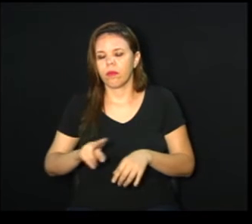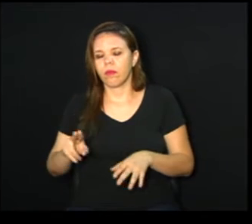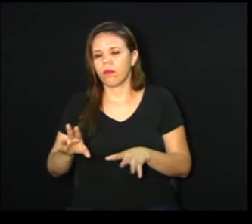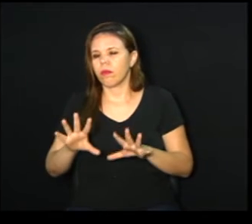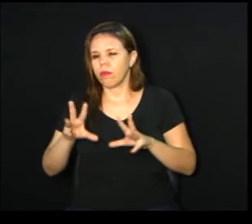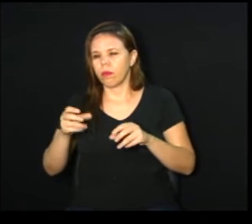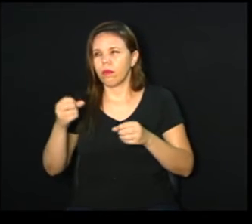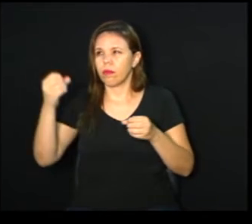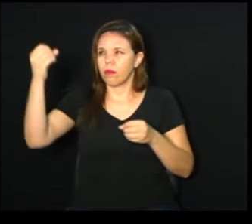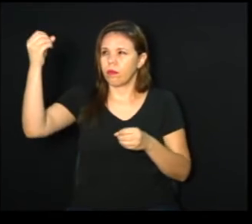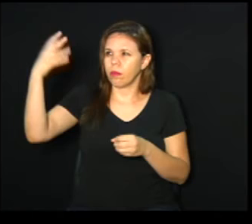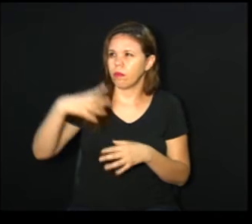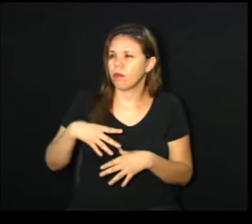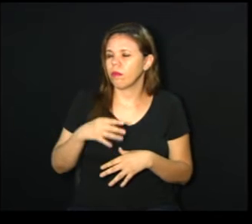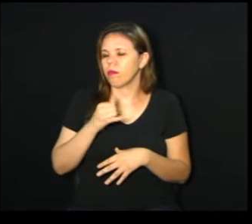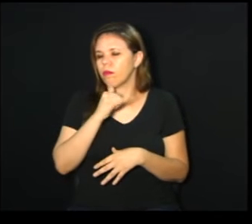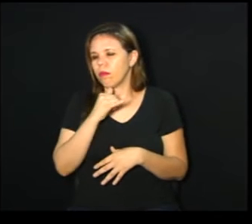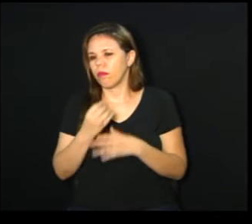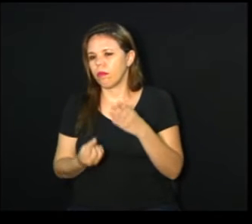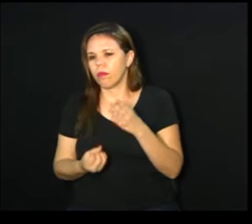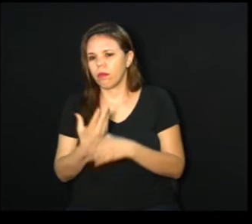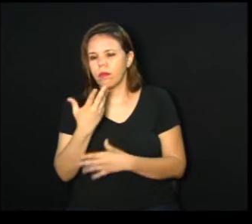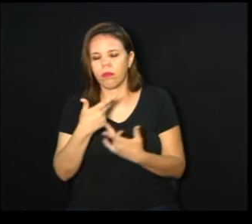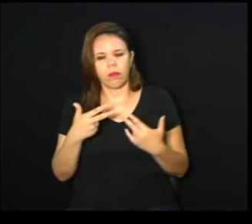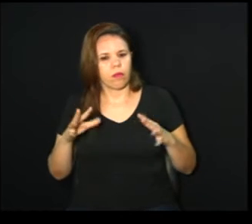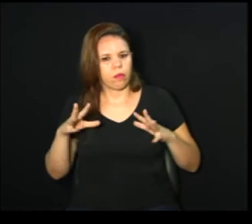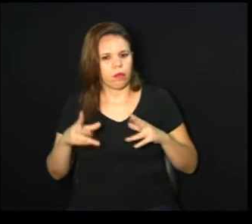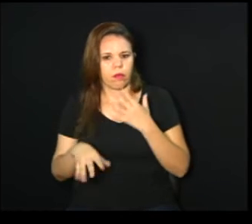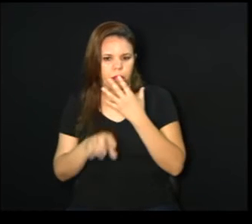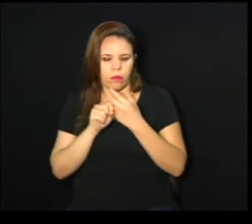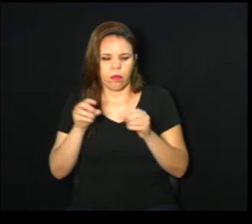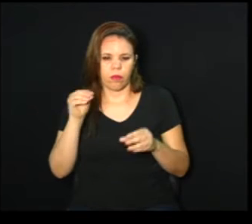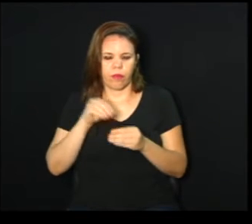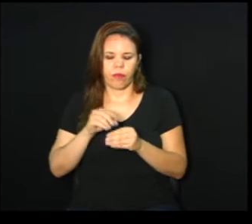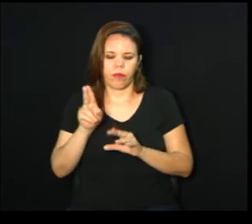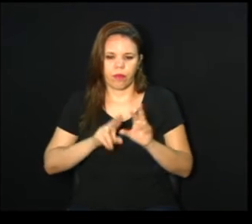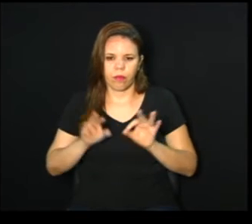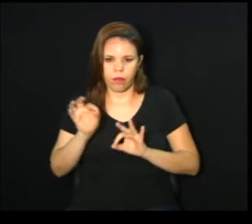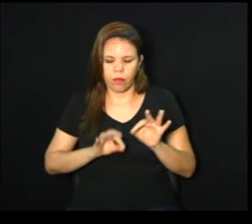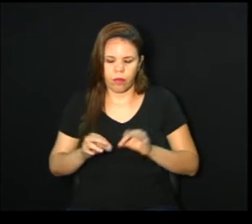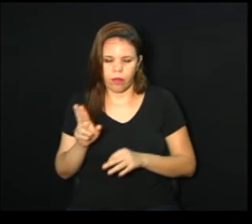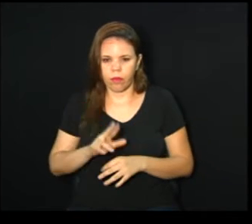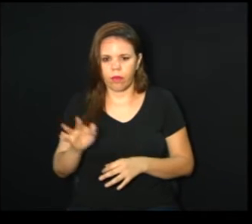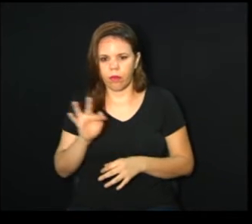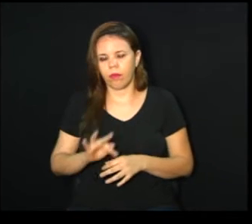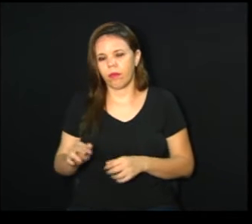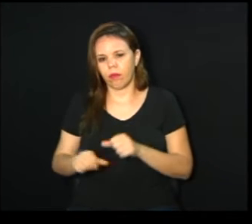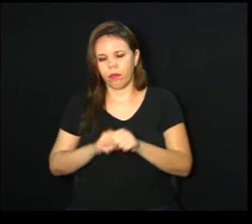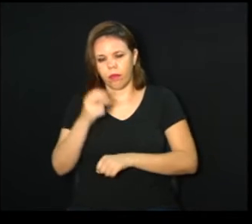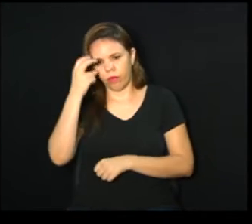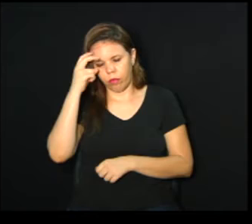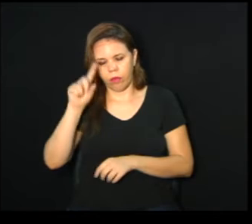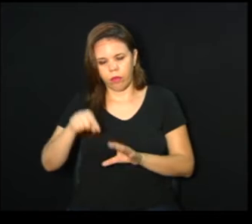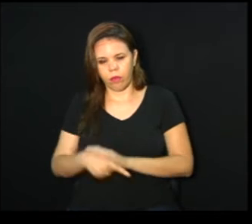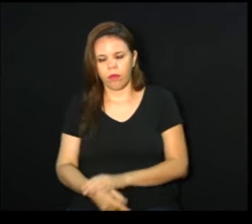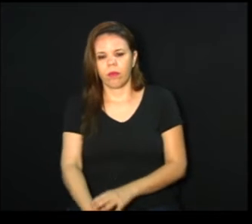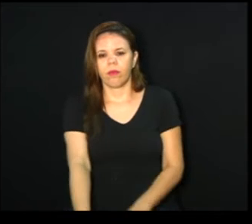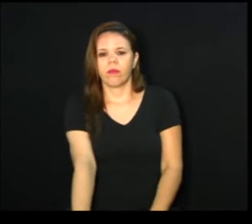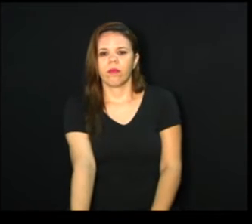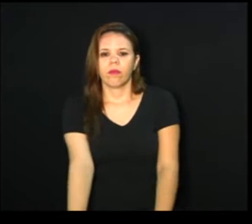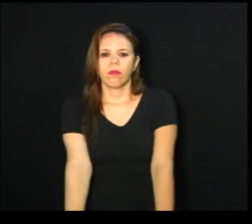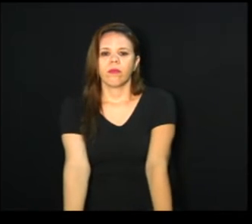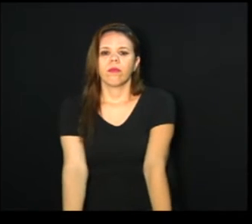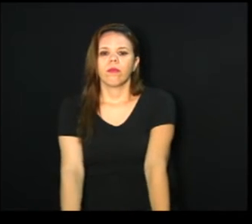climatização, iluminação, geração de energia, tudo isso feito dentro da universidade. Então a mudança de cultura na universidade foi muito profunda. E